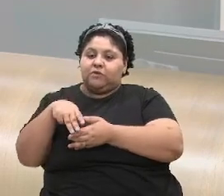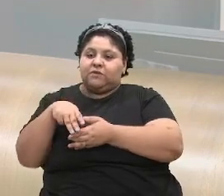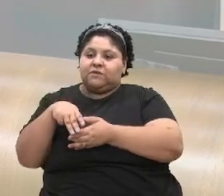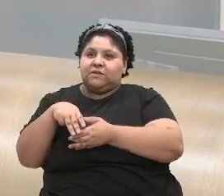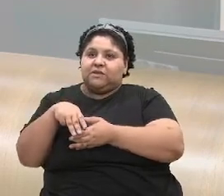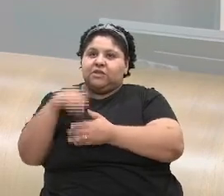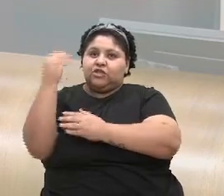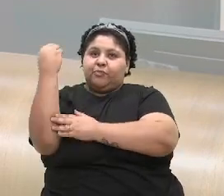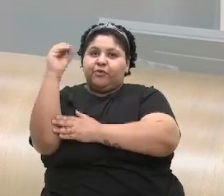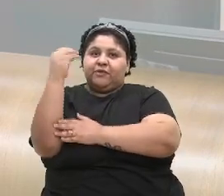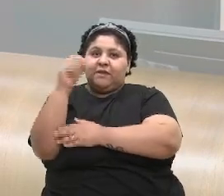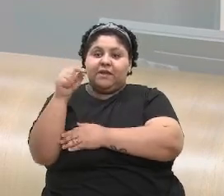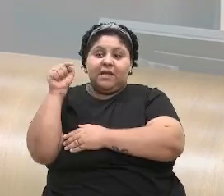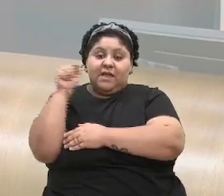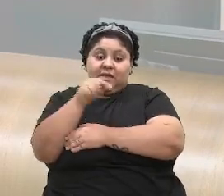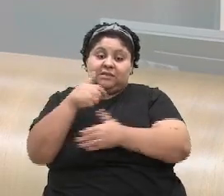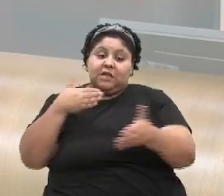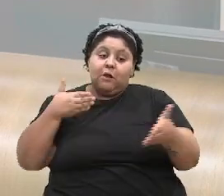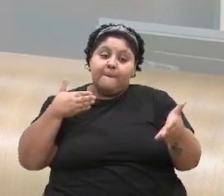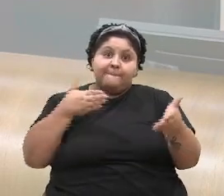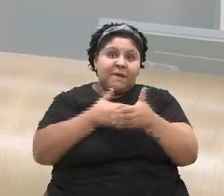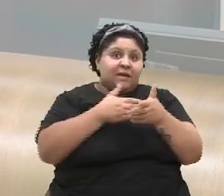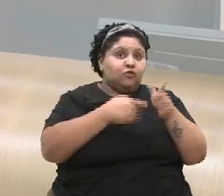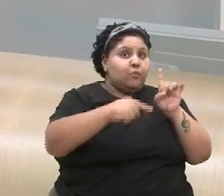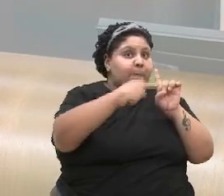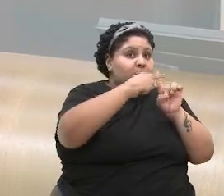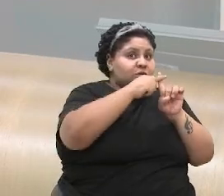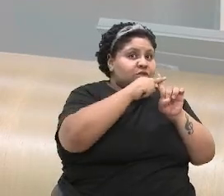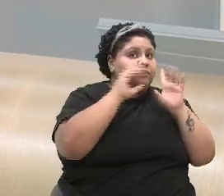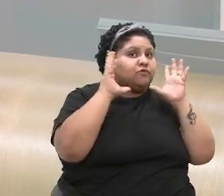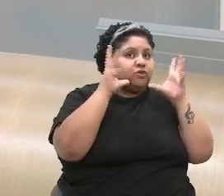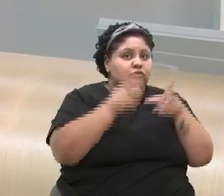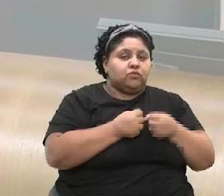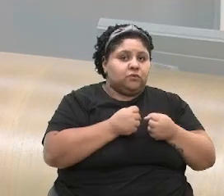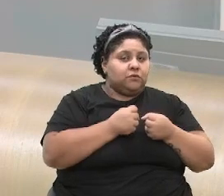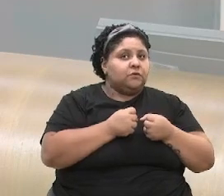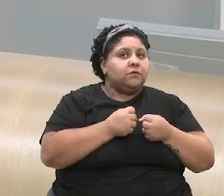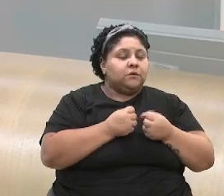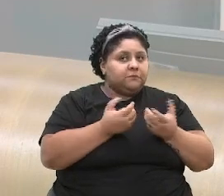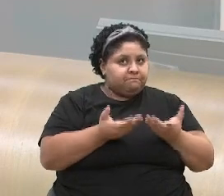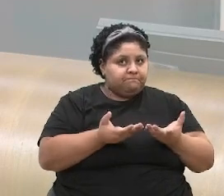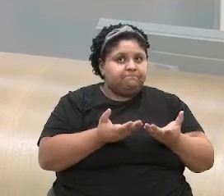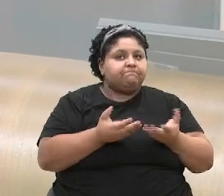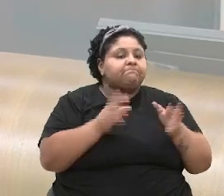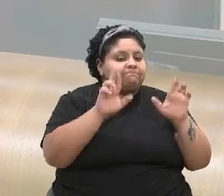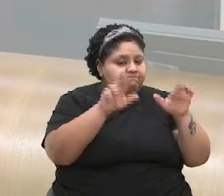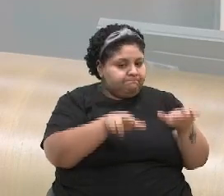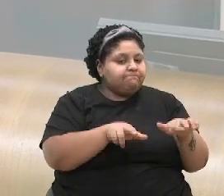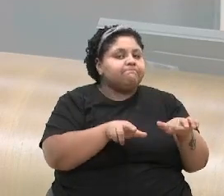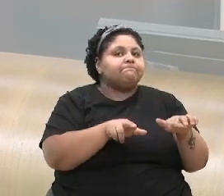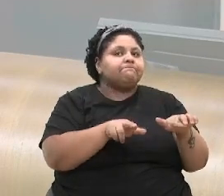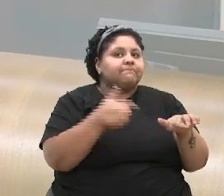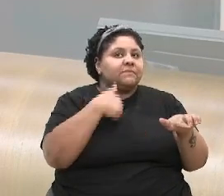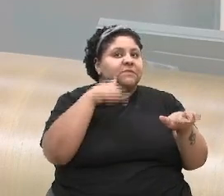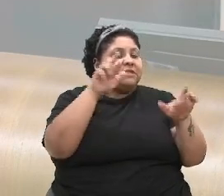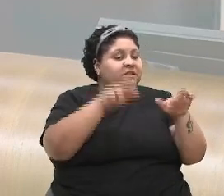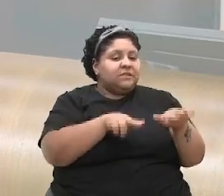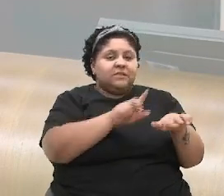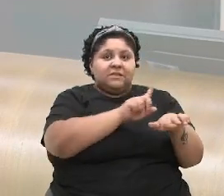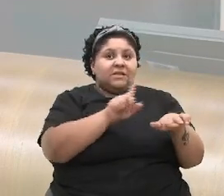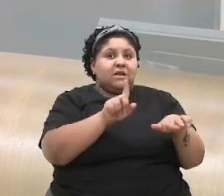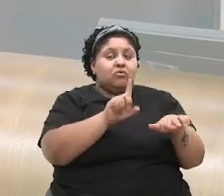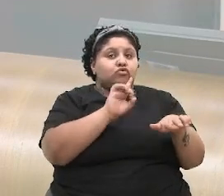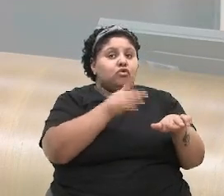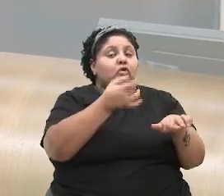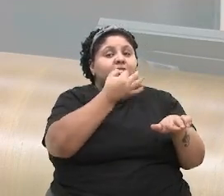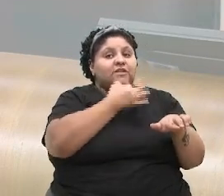Esse é o impacto positivo de tudo isso. Esse é o impacto positivo de tudo isso, né? A região, a nossa região aqui não se fala só Caxias do Sul,